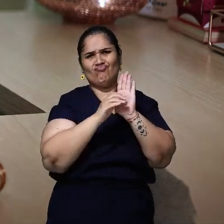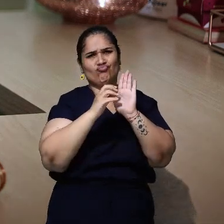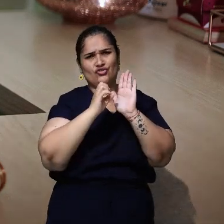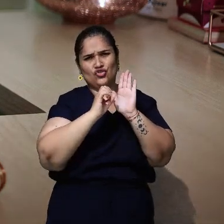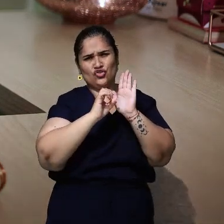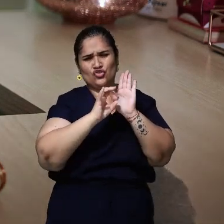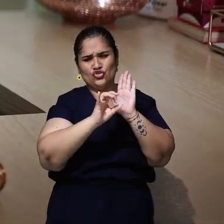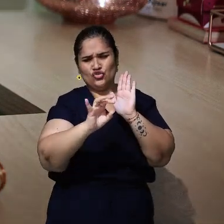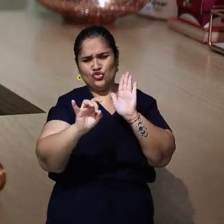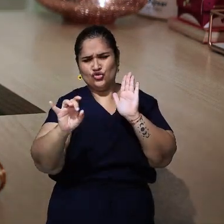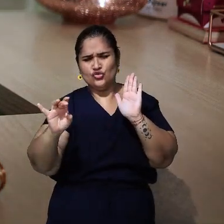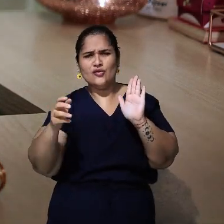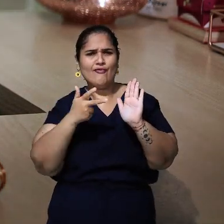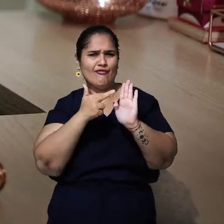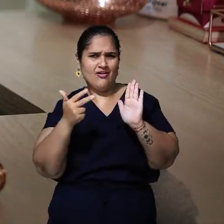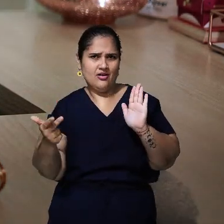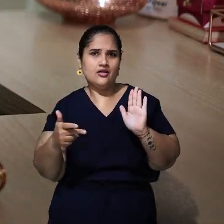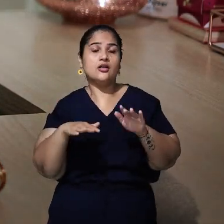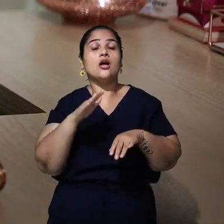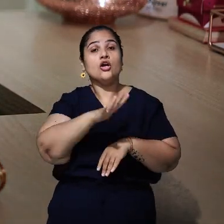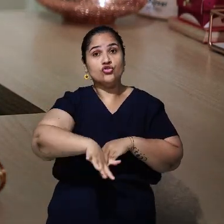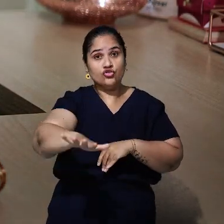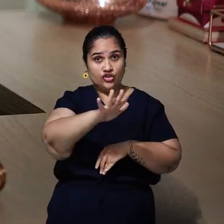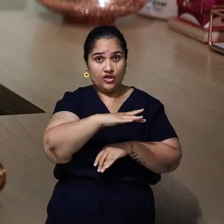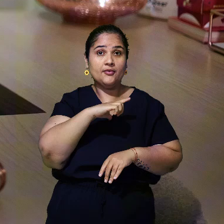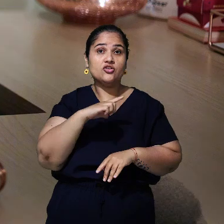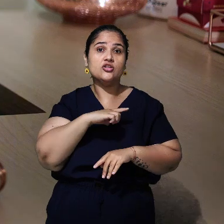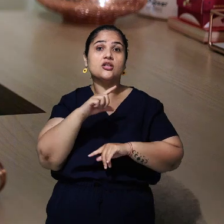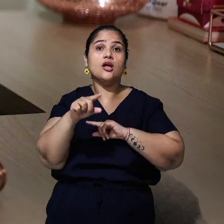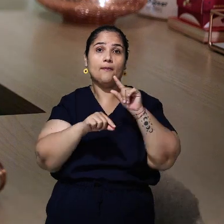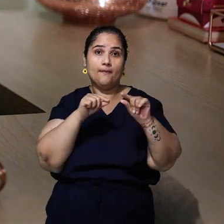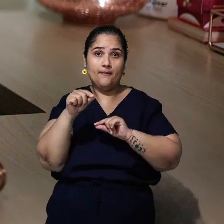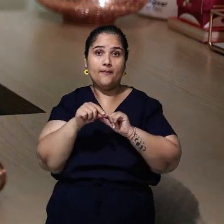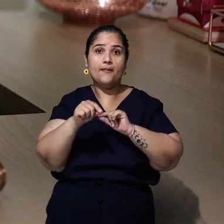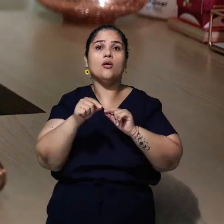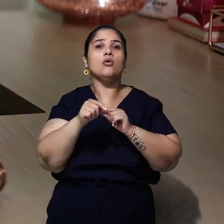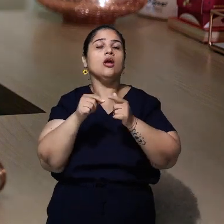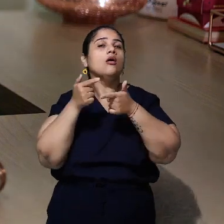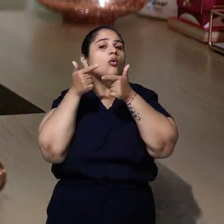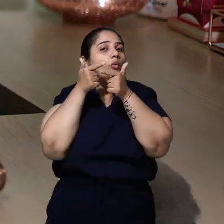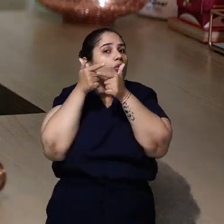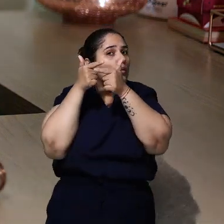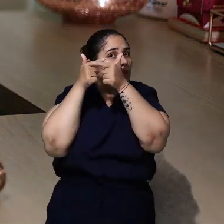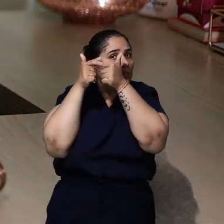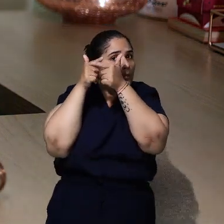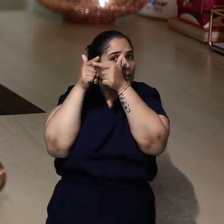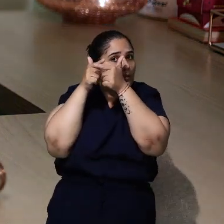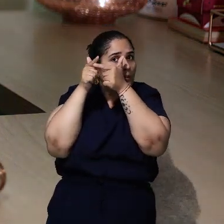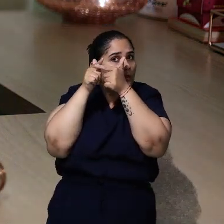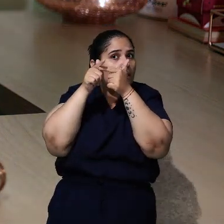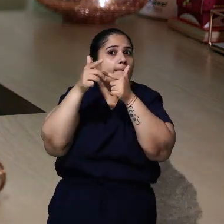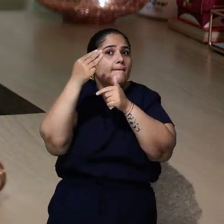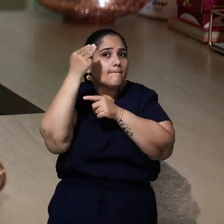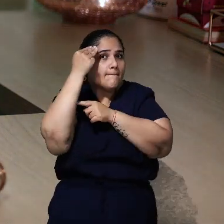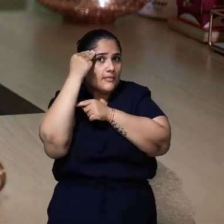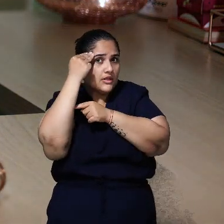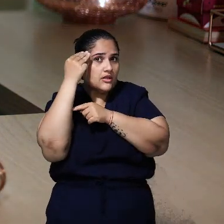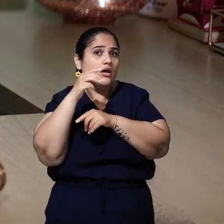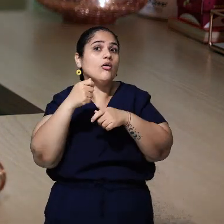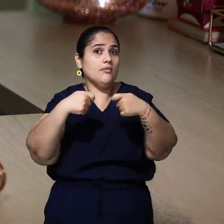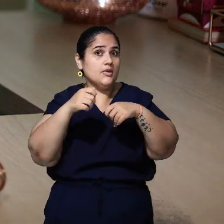depressão geralmente, né, o conceito que nós temos, ela é um transtorno mental que precisa ter um cuidado, precisa